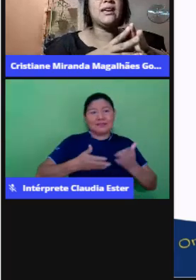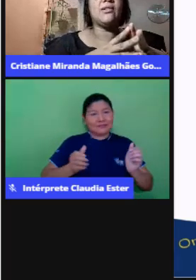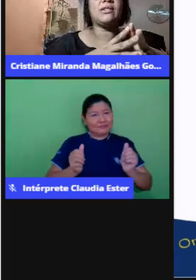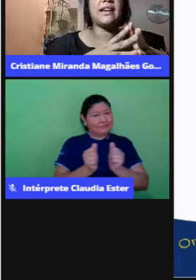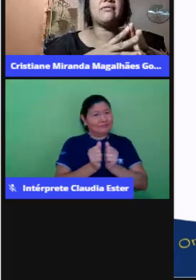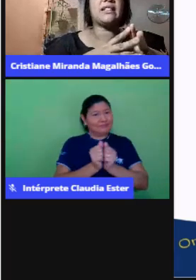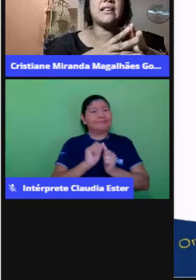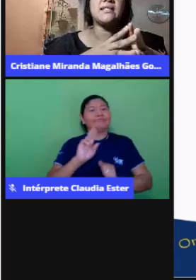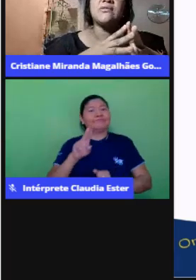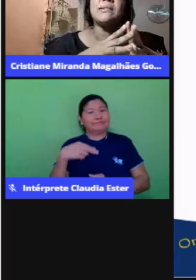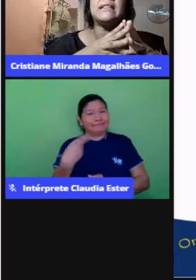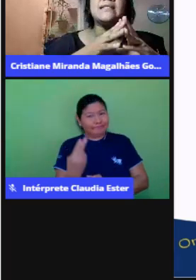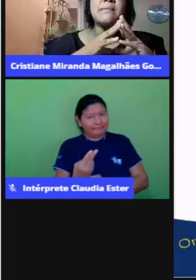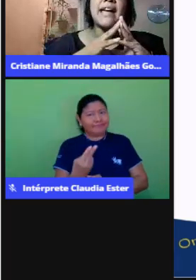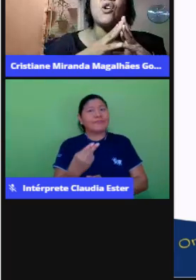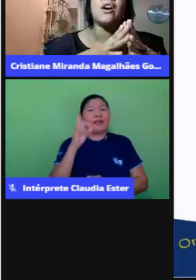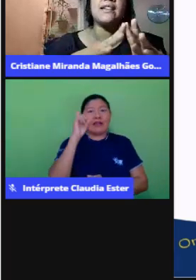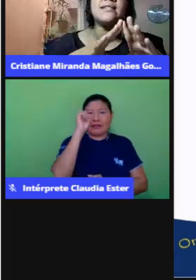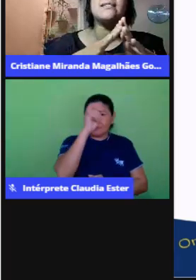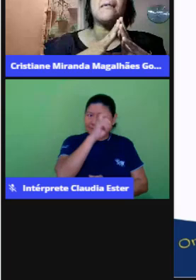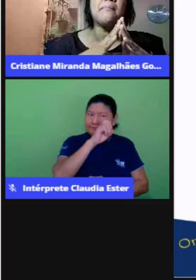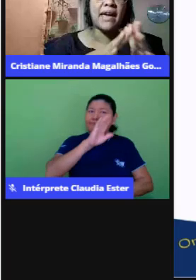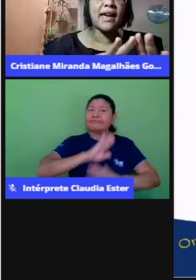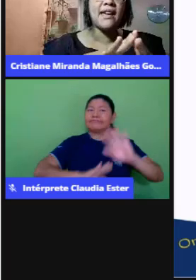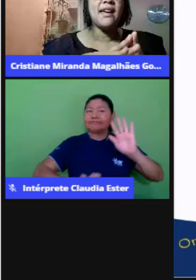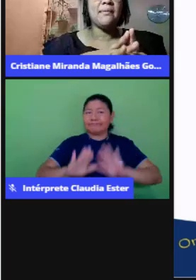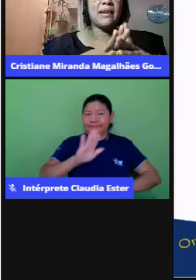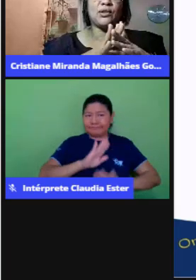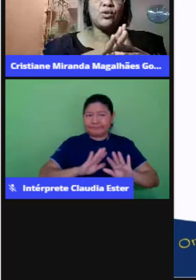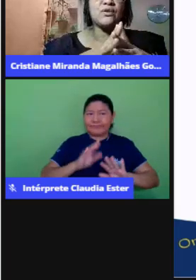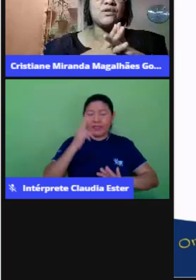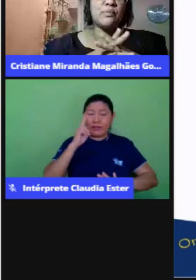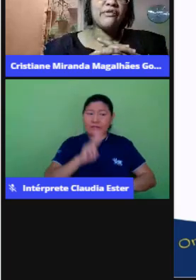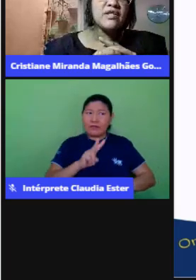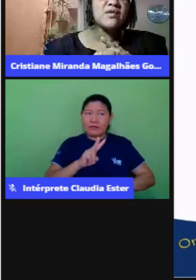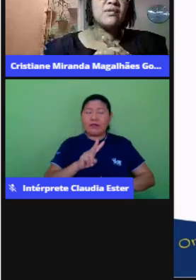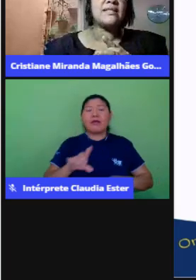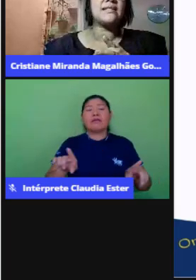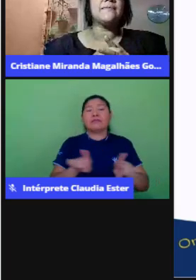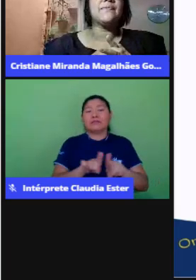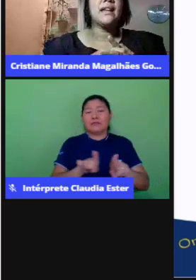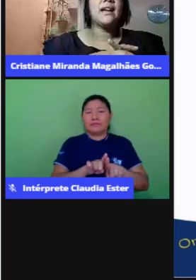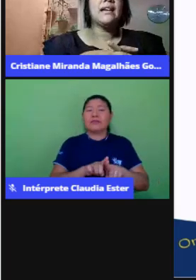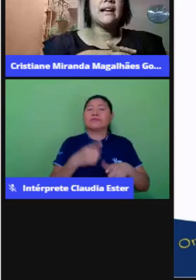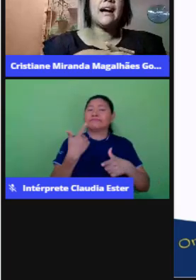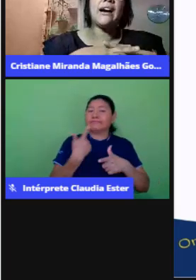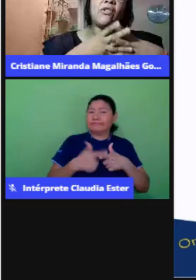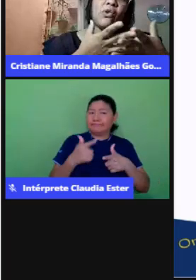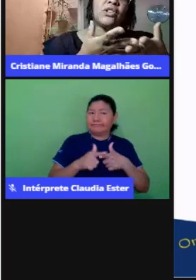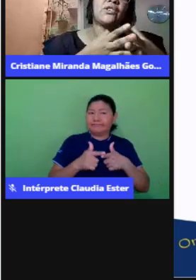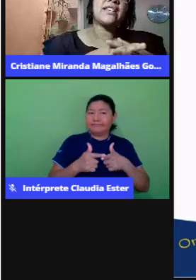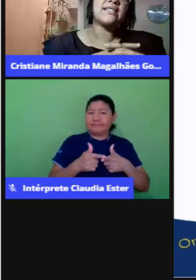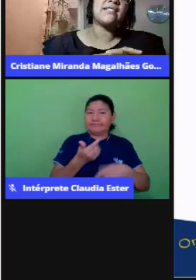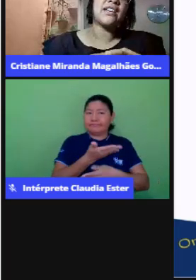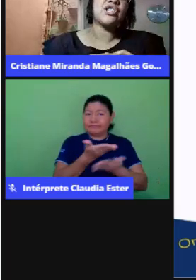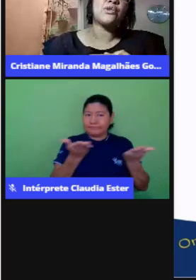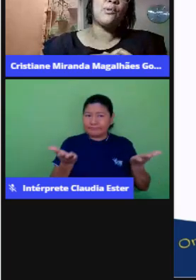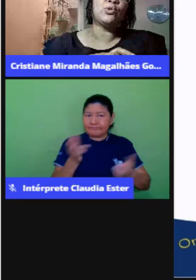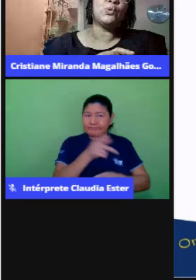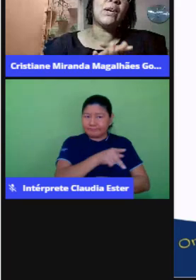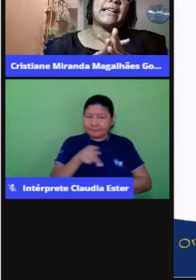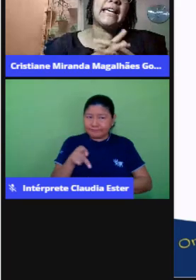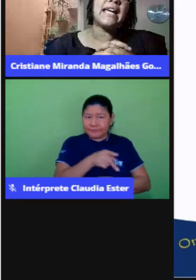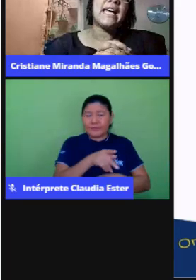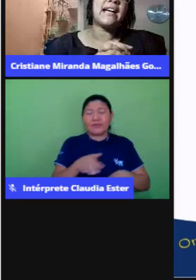momento, eu creio que tem sido uma das maiores também para todos os professores. O outro quesito que a